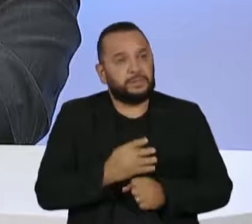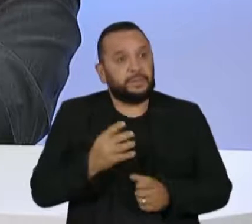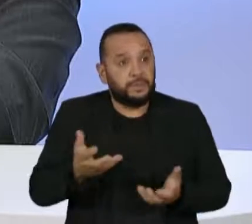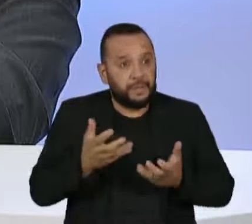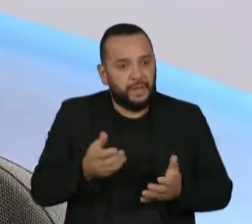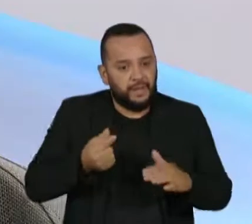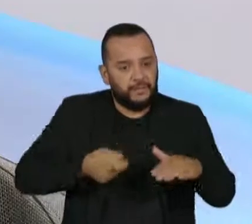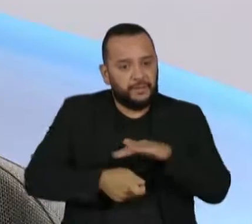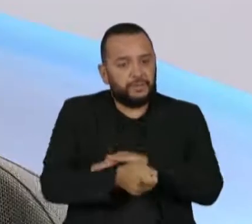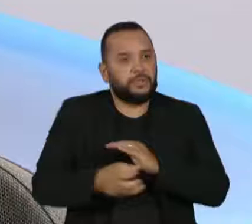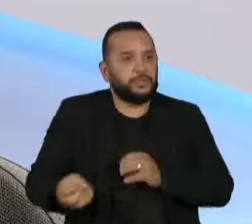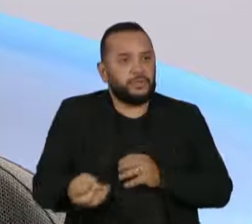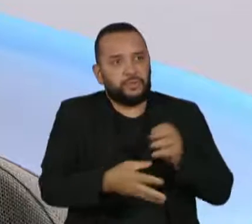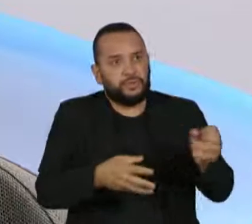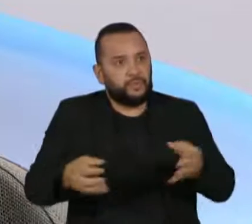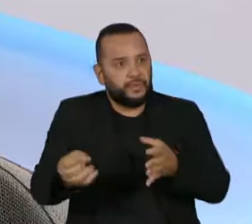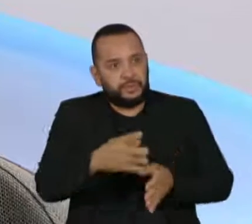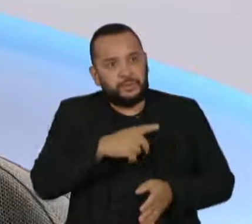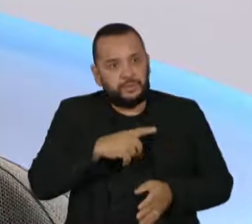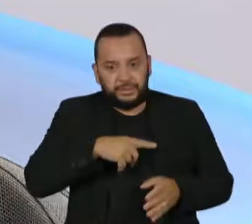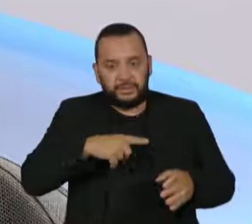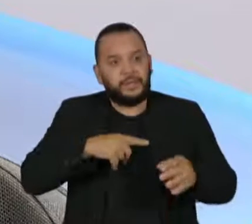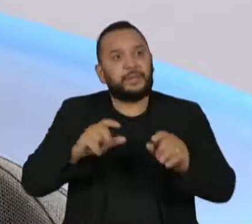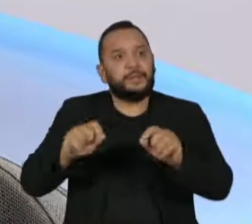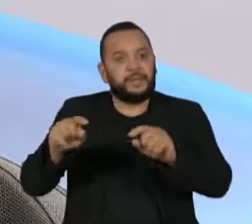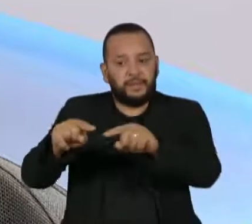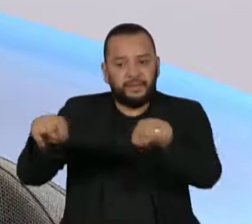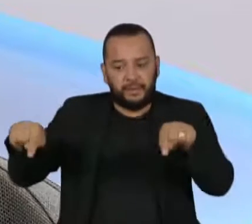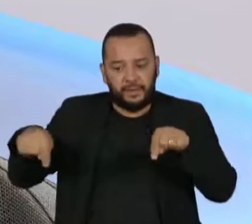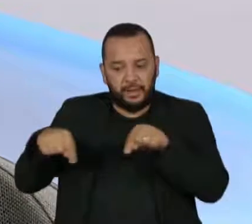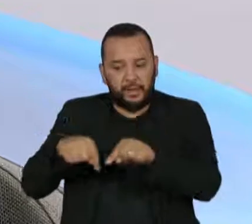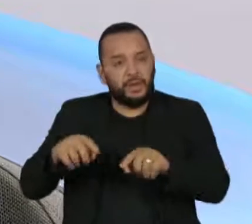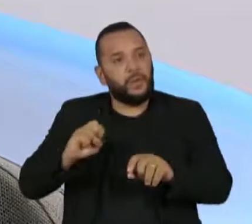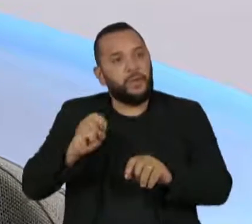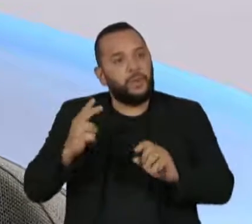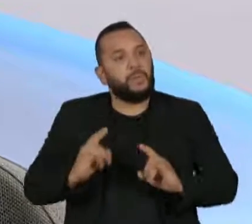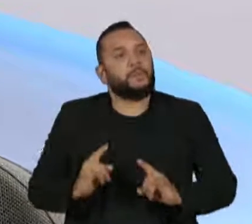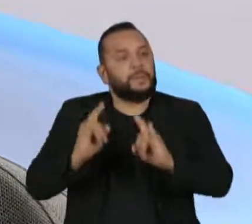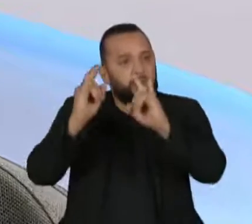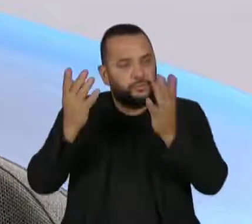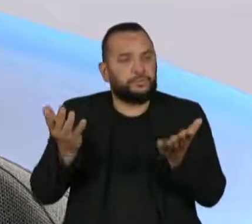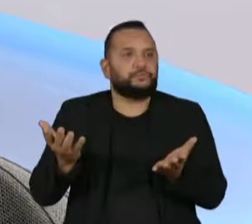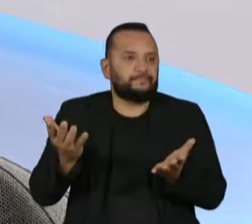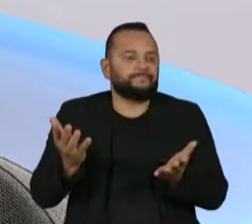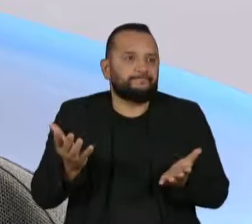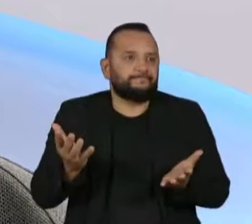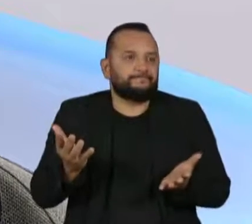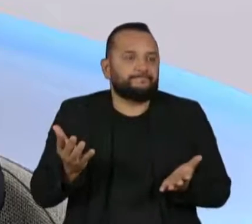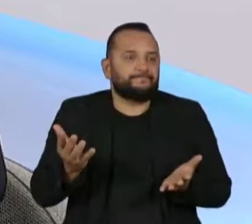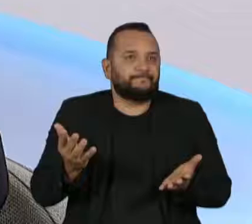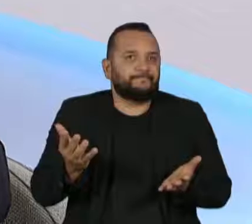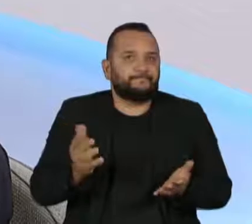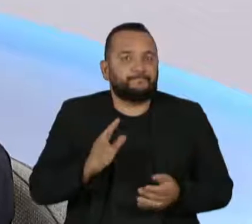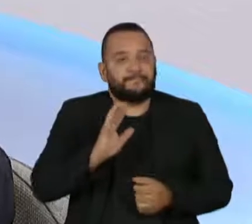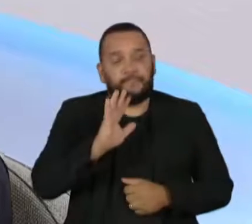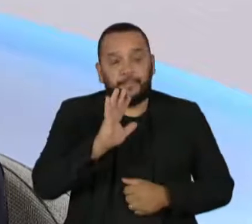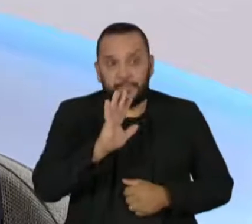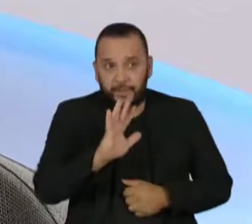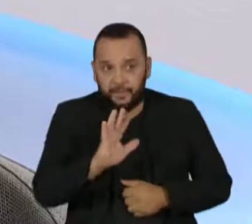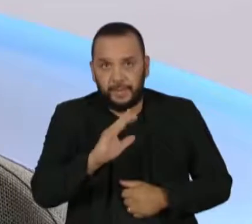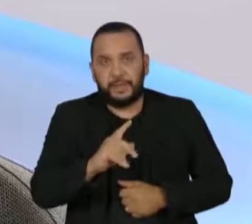inovação, em que você tem TR mais um spread ou até uma parte disso a fundo perdido, né? É uma